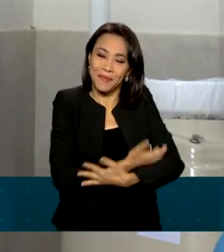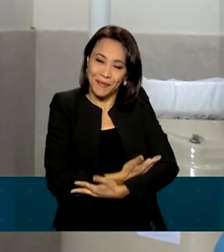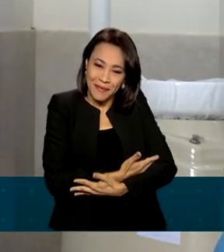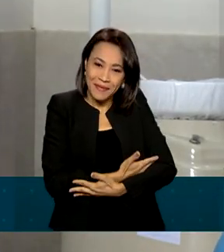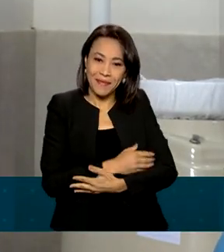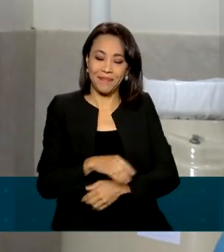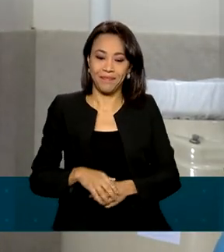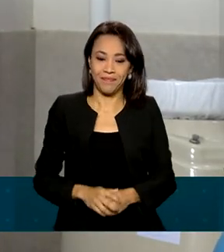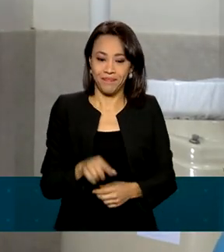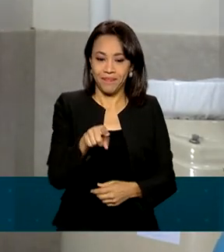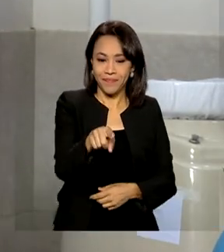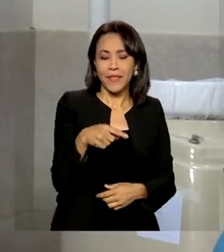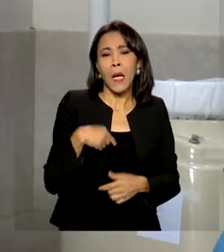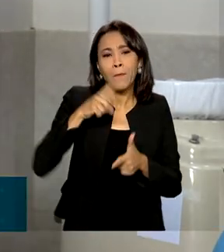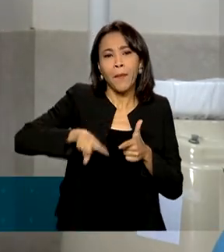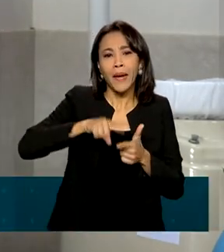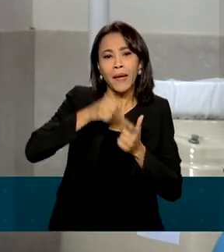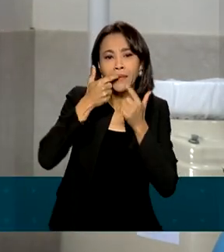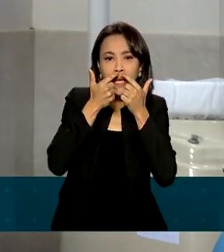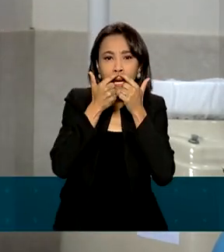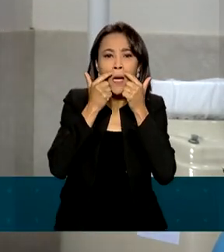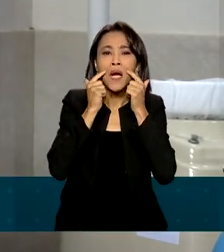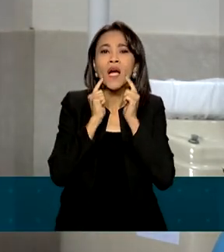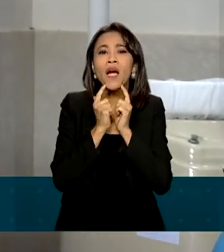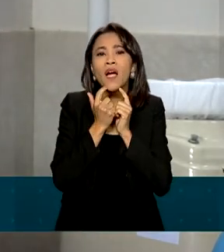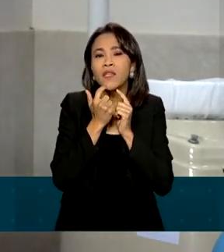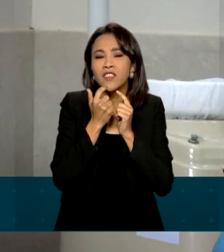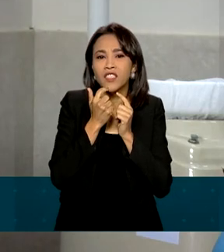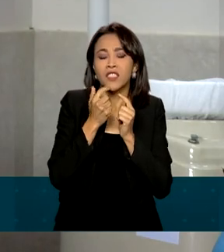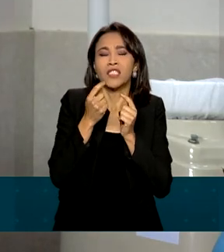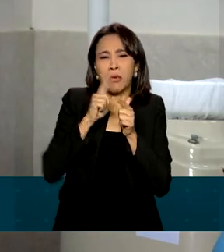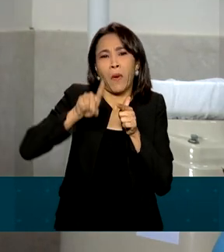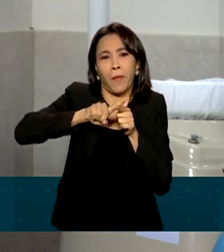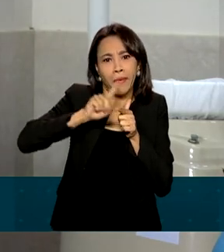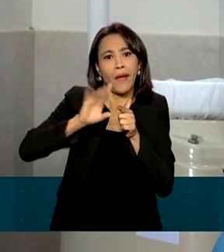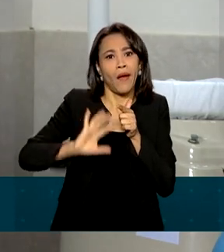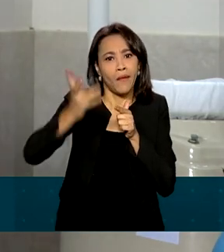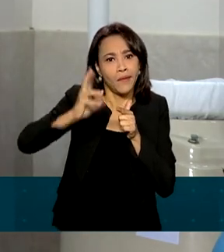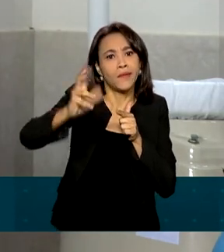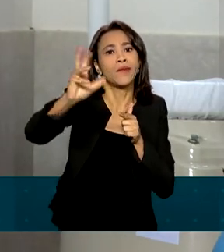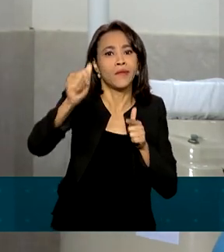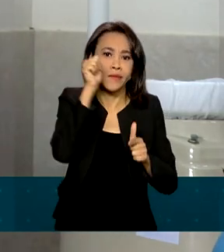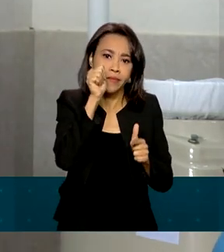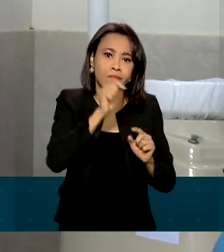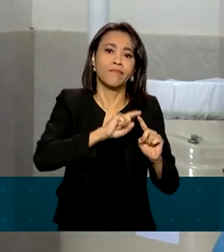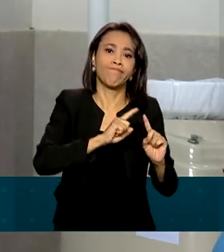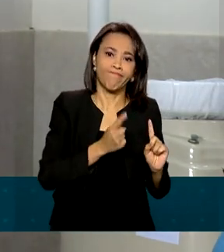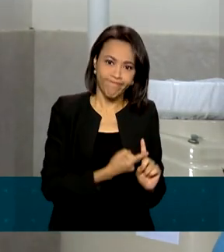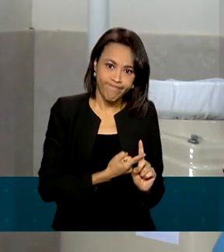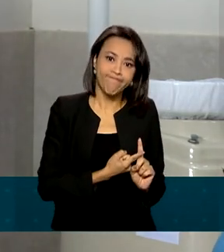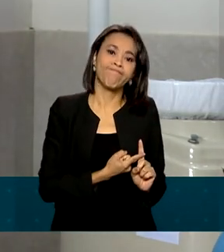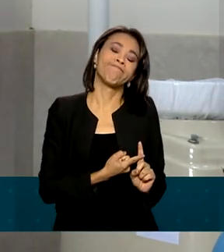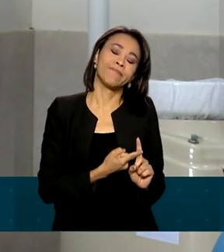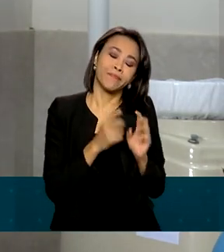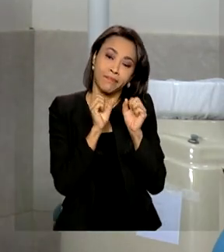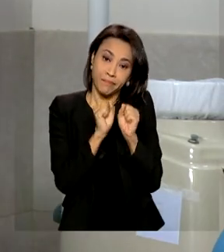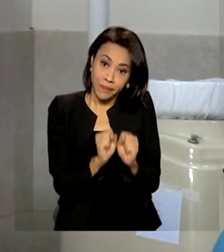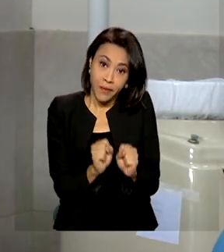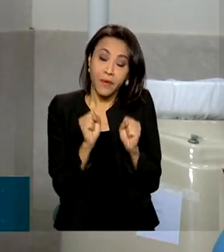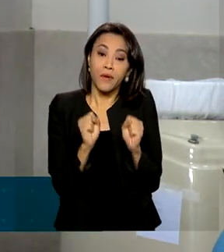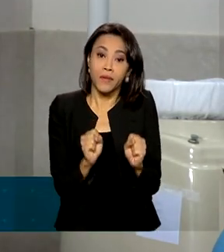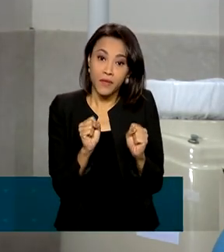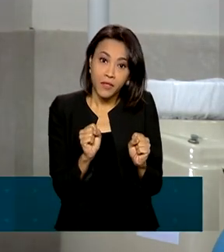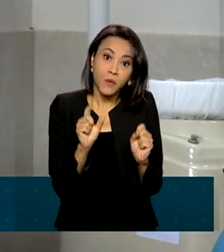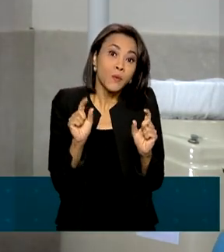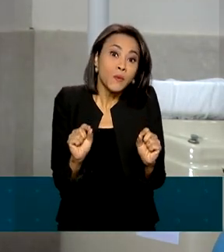bebê problemas de gengiva que são frequentes é mais frequentes na gestante é podem causar